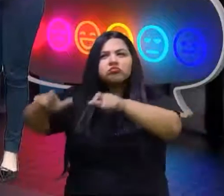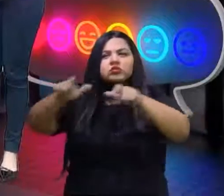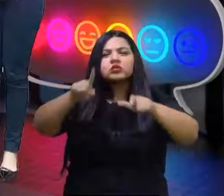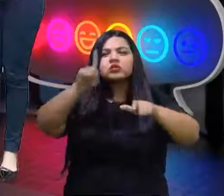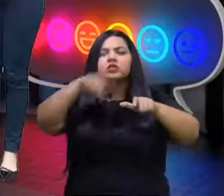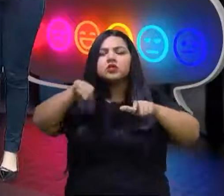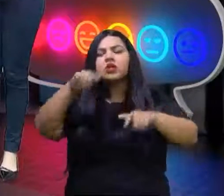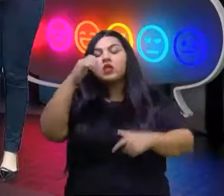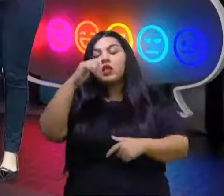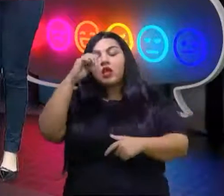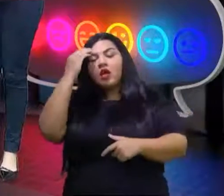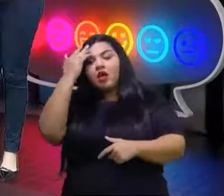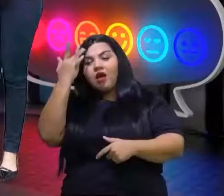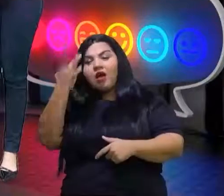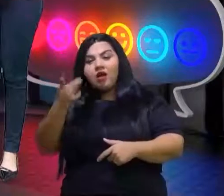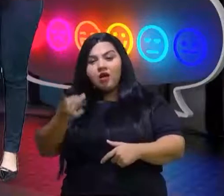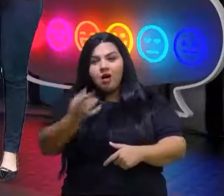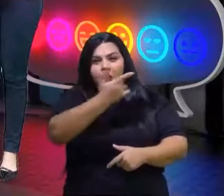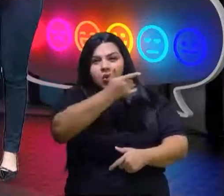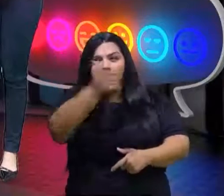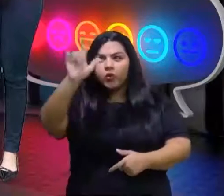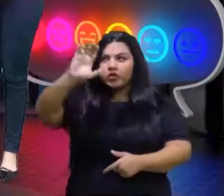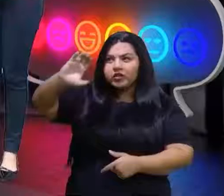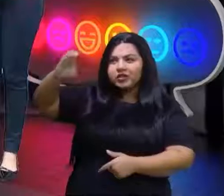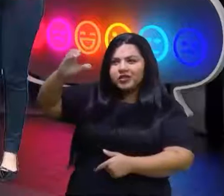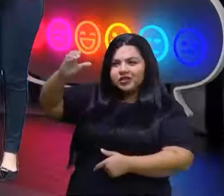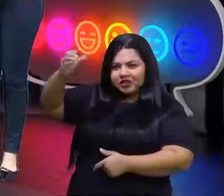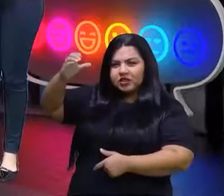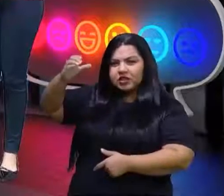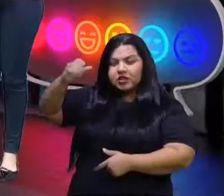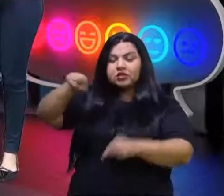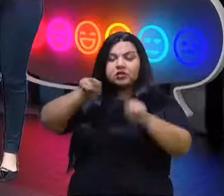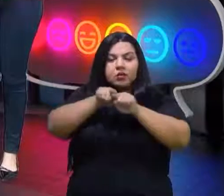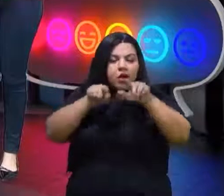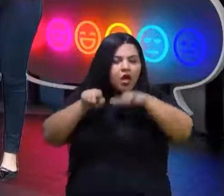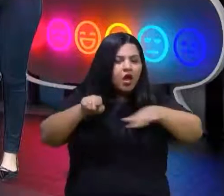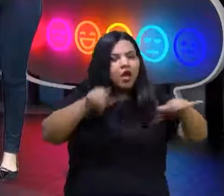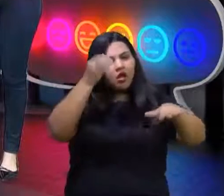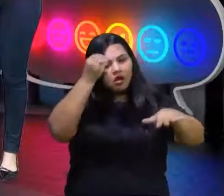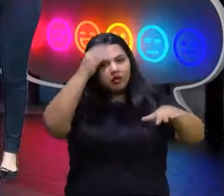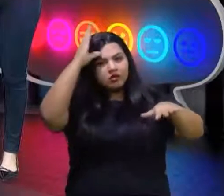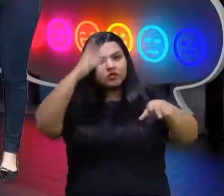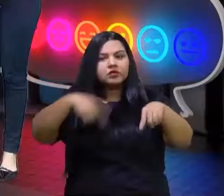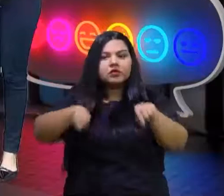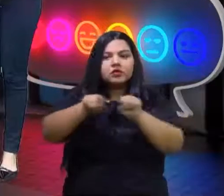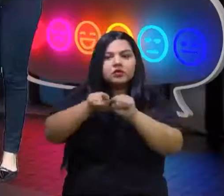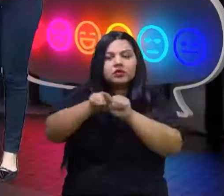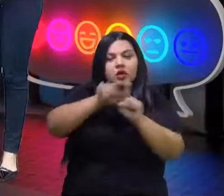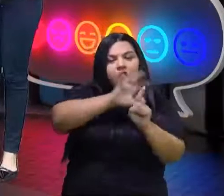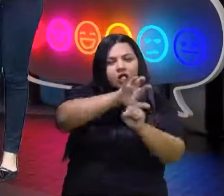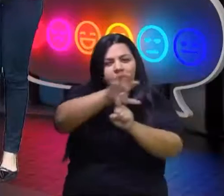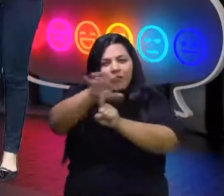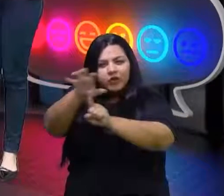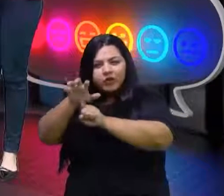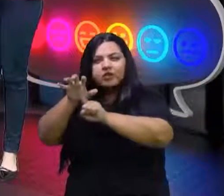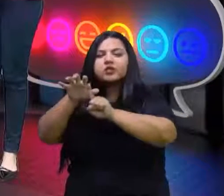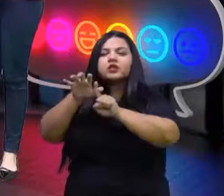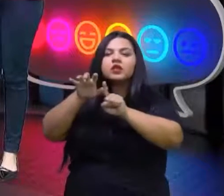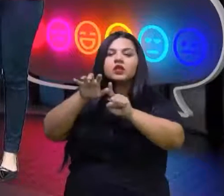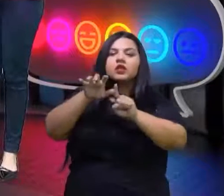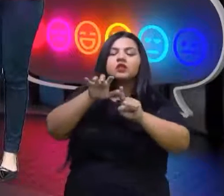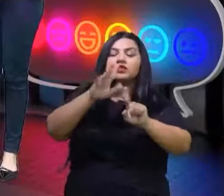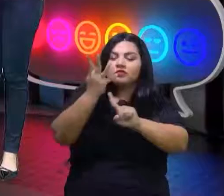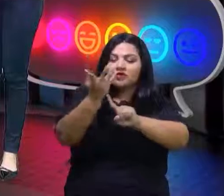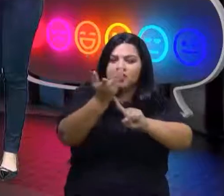ter a compreensão, né, para as outras ciências, para as outras áreas do conhecimento também. E ela influencia muito, né, influencia